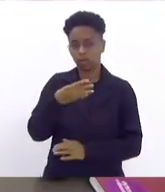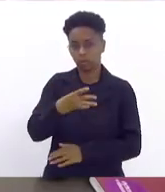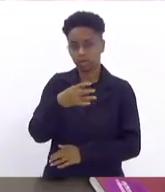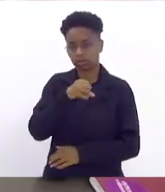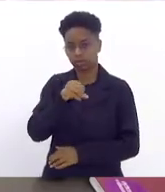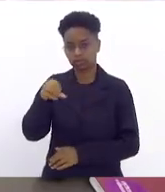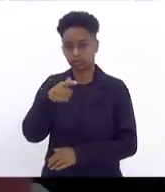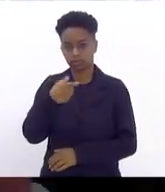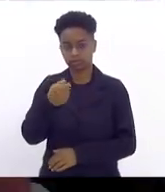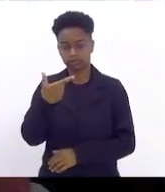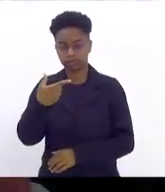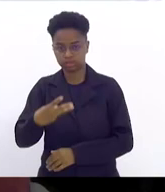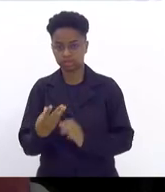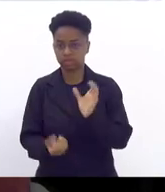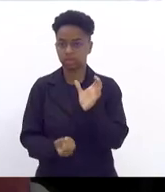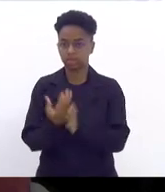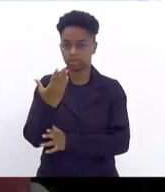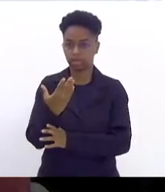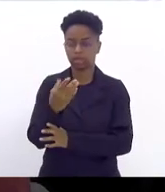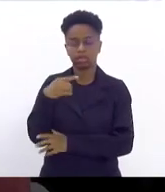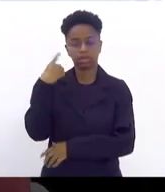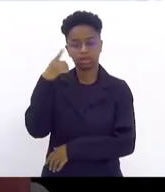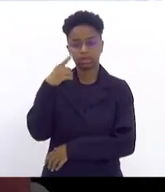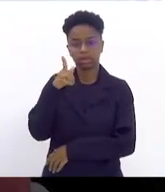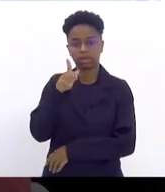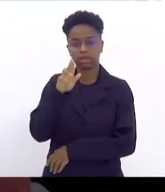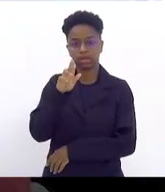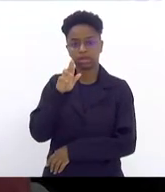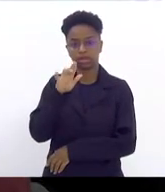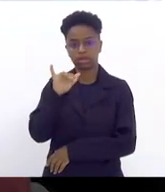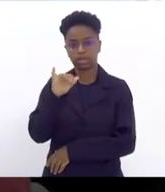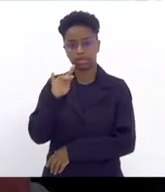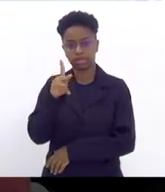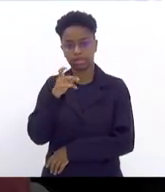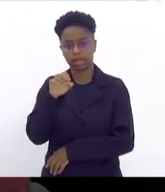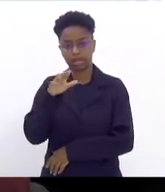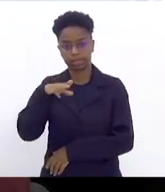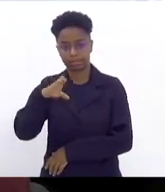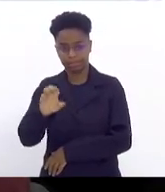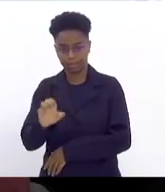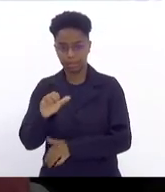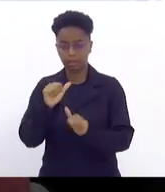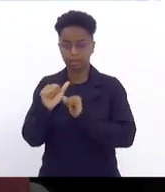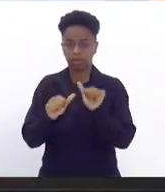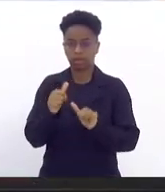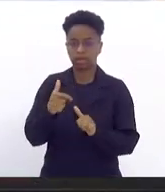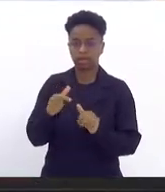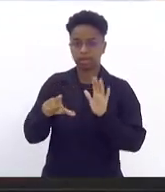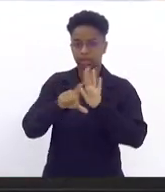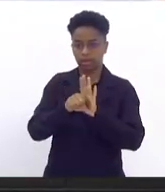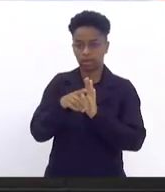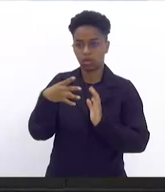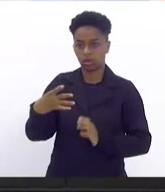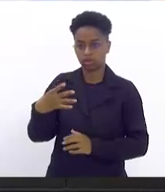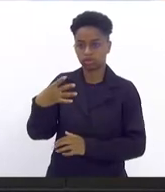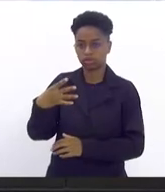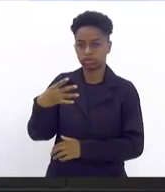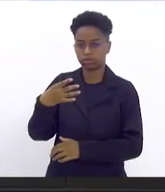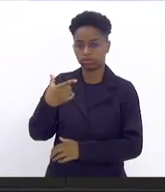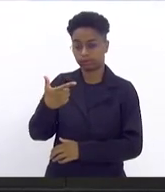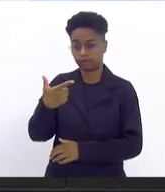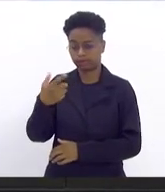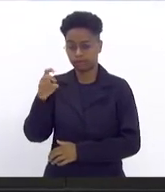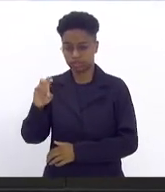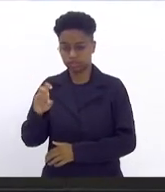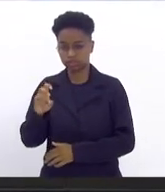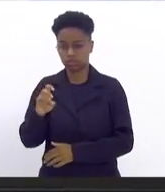2023, de autoria do nobre deputado Guilherme Delaroli, que altera a lei 9.425 de 29 de setembro de 21 para